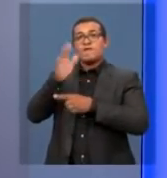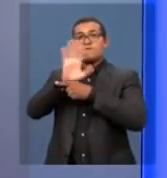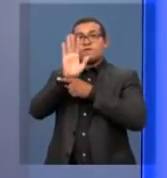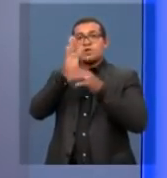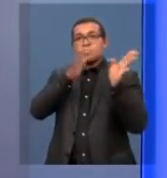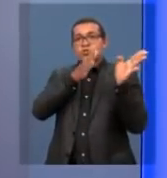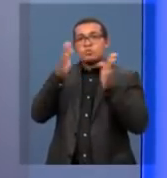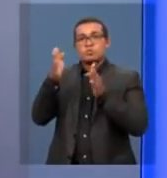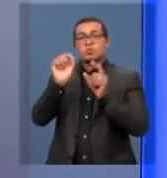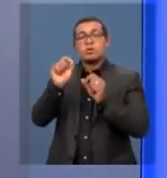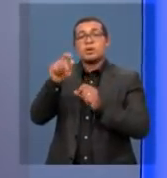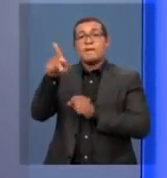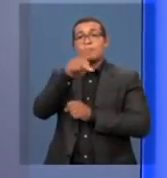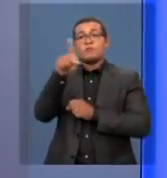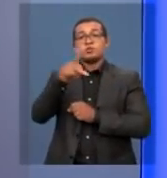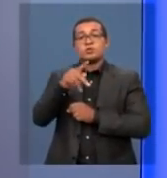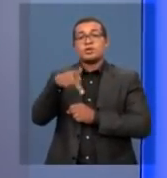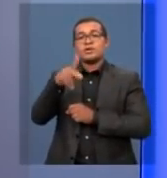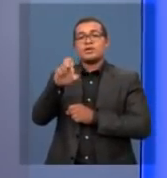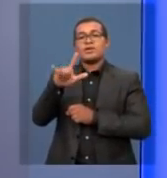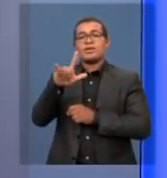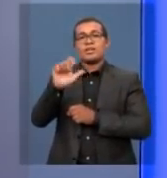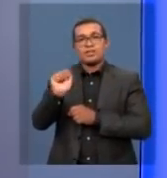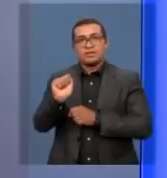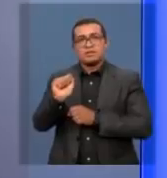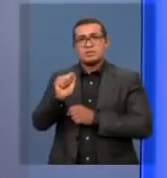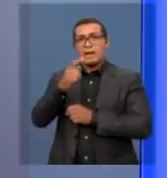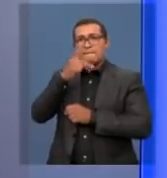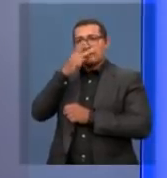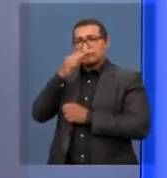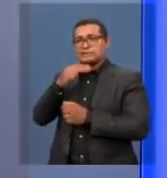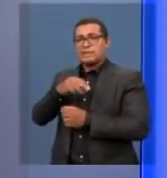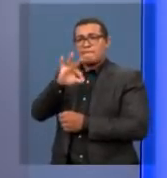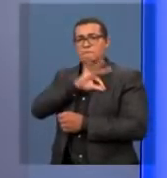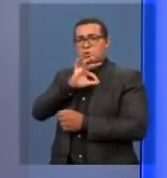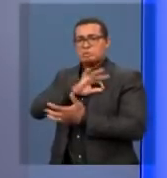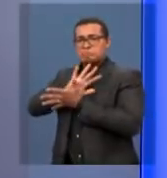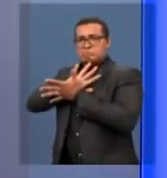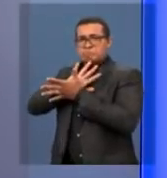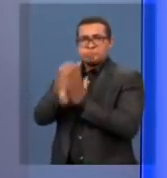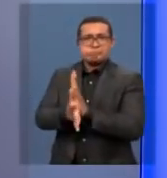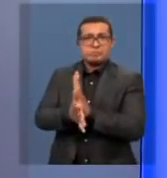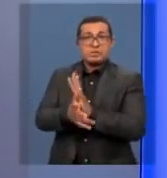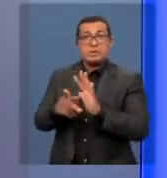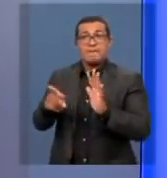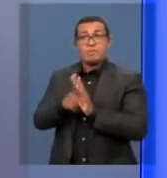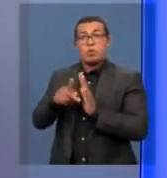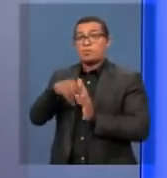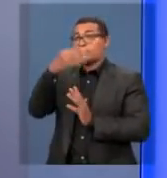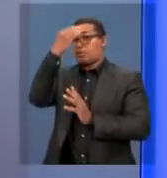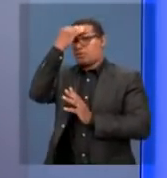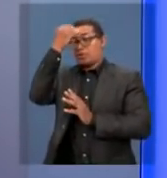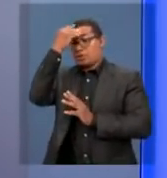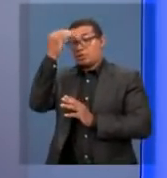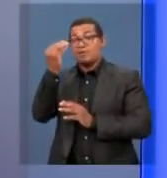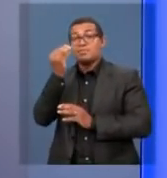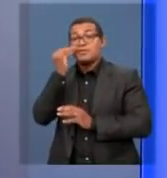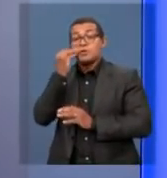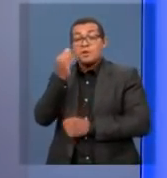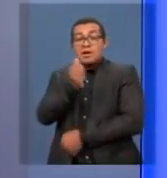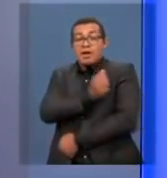keila é brutalmente é agredida pela polícia de renato casagrande quando tentava salvar uma